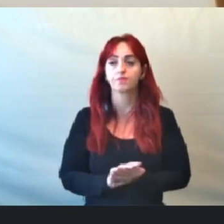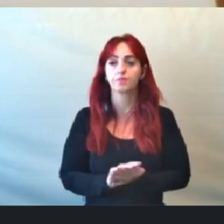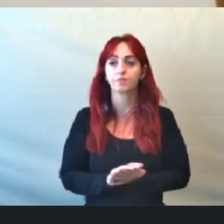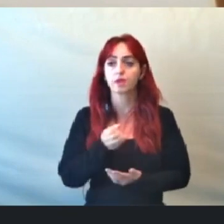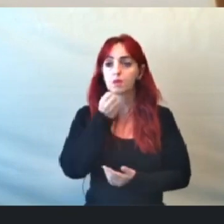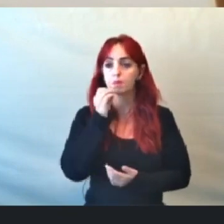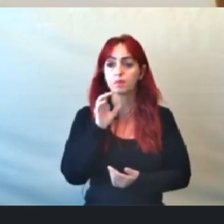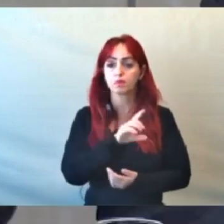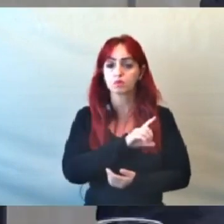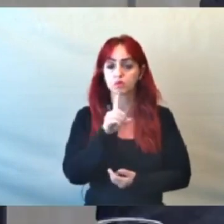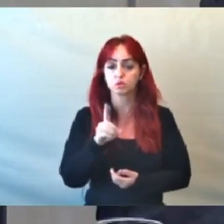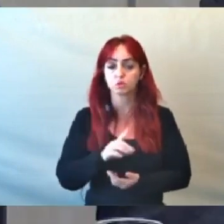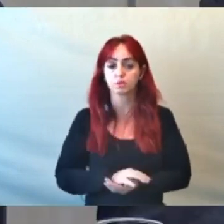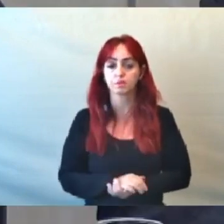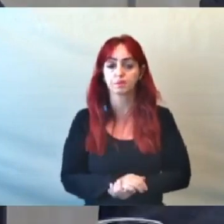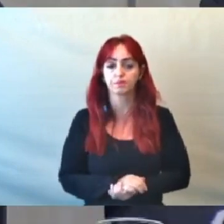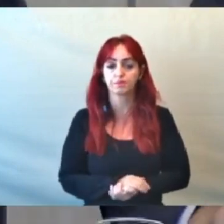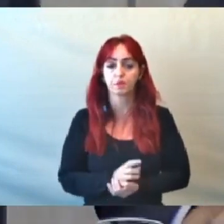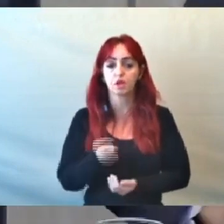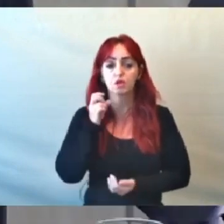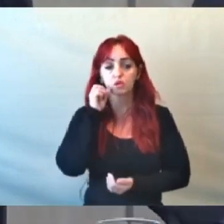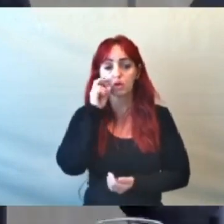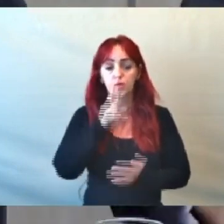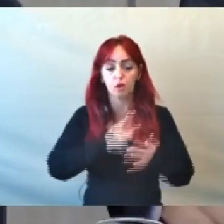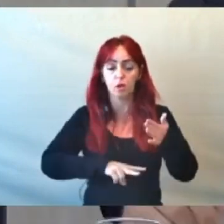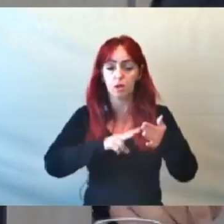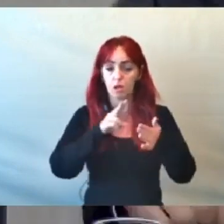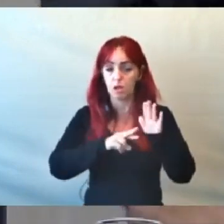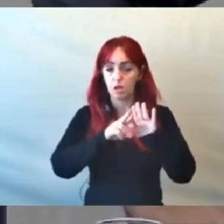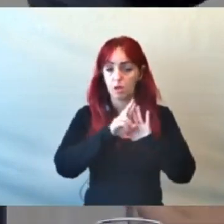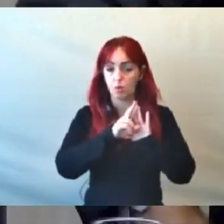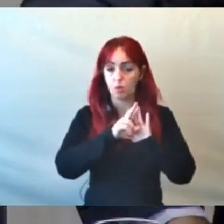termo aqui que a assessoria sempre nos apresenta.